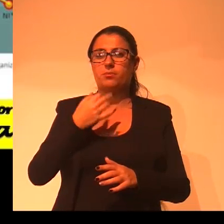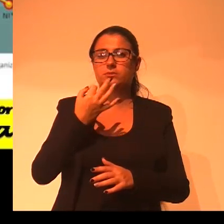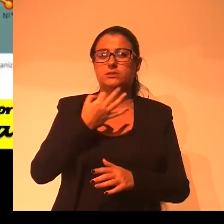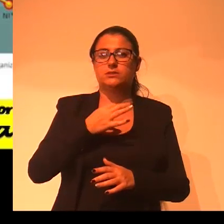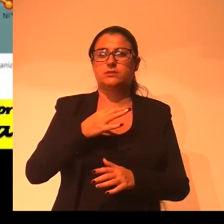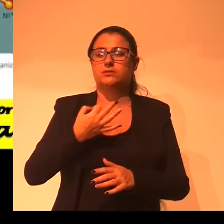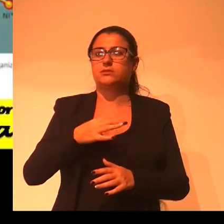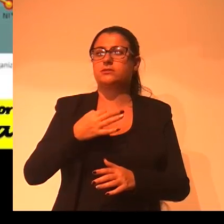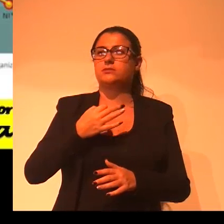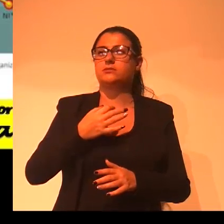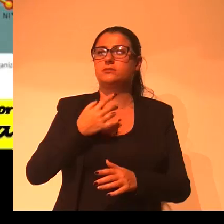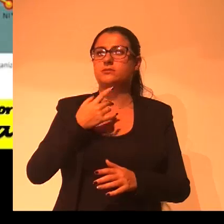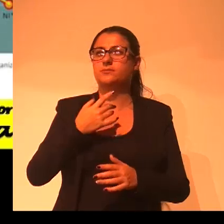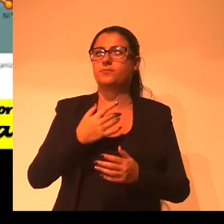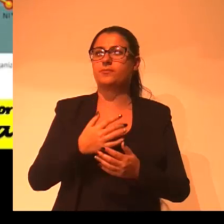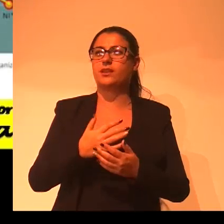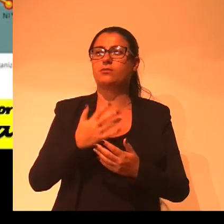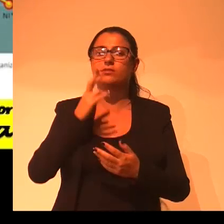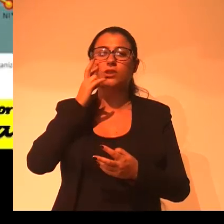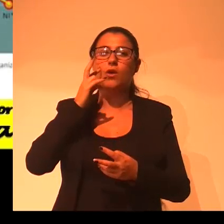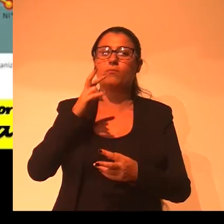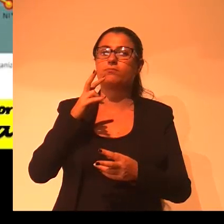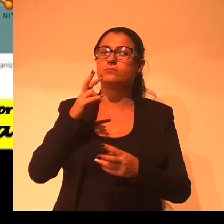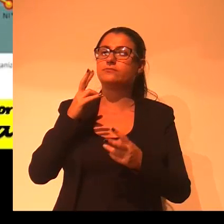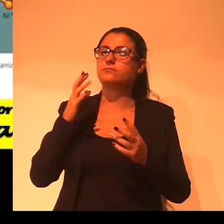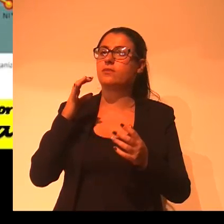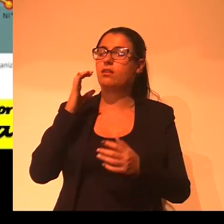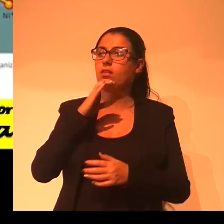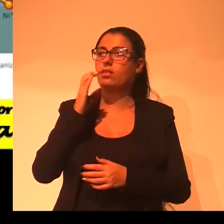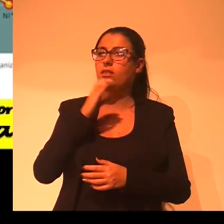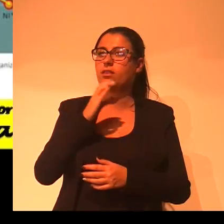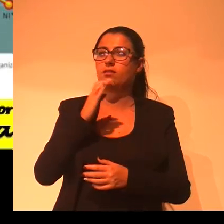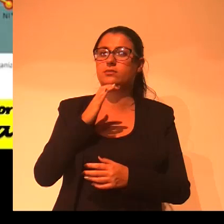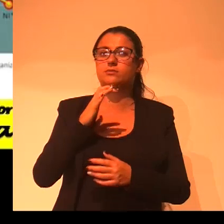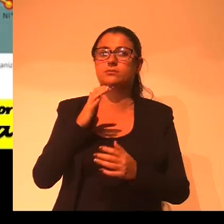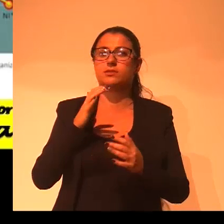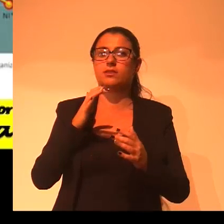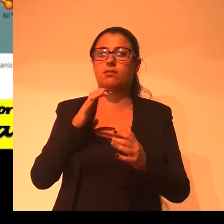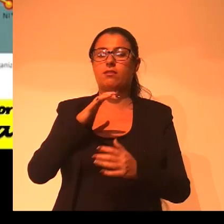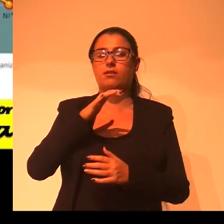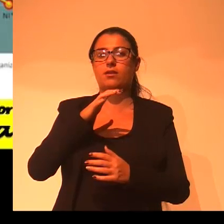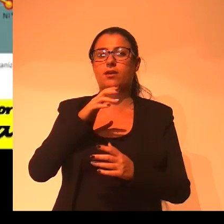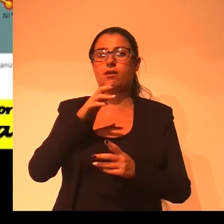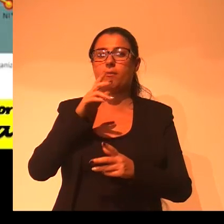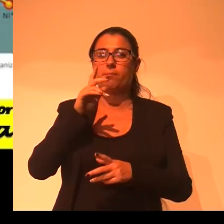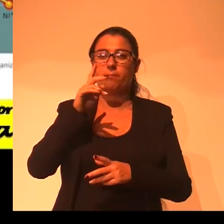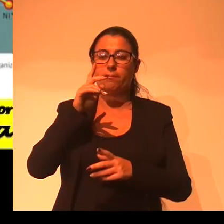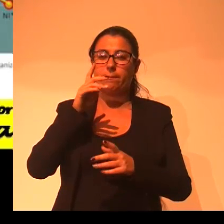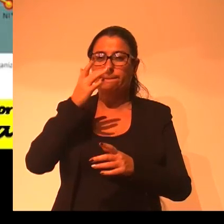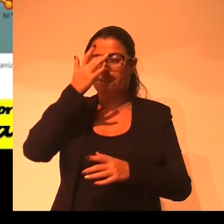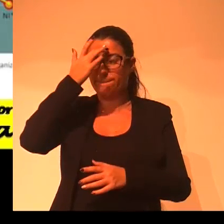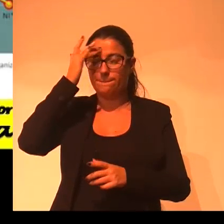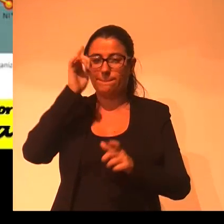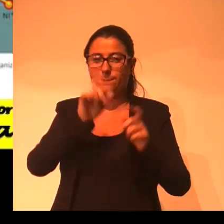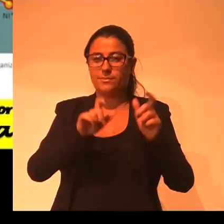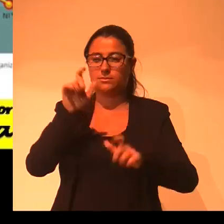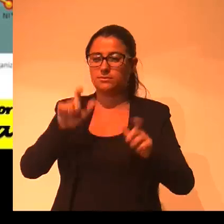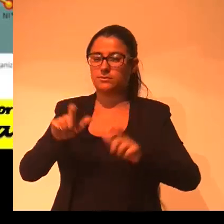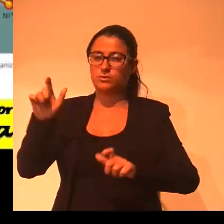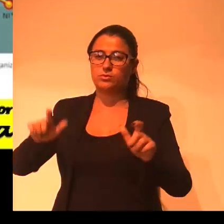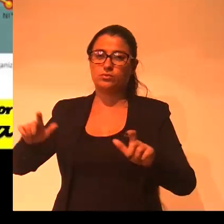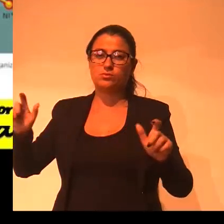gráfico, a gente consegue rapidamente visualizar que o público mais afetado ou o mais propenso a cometer